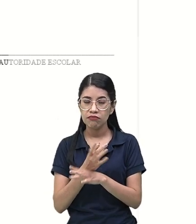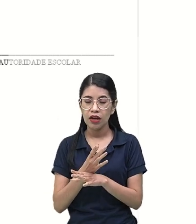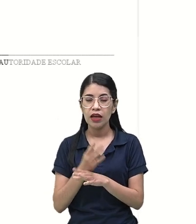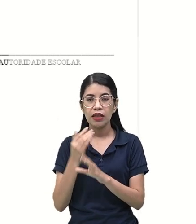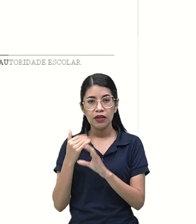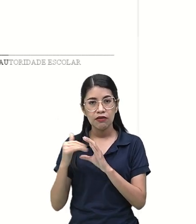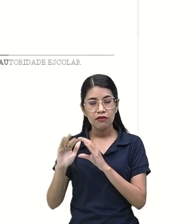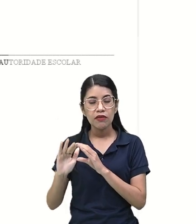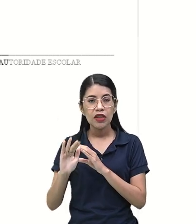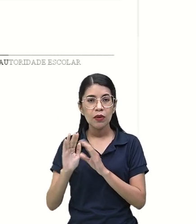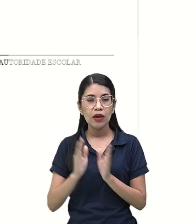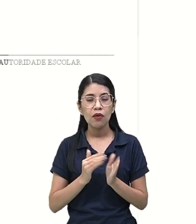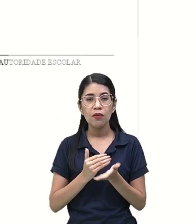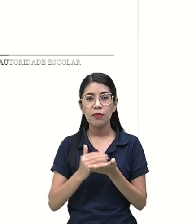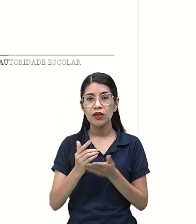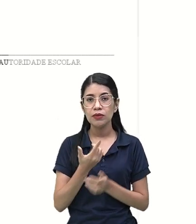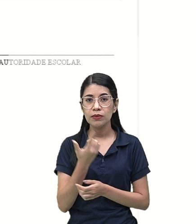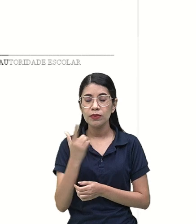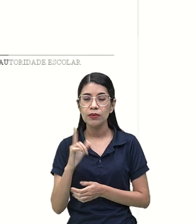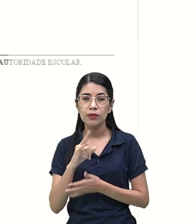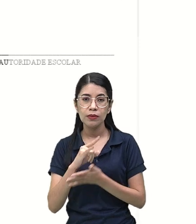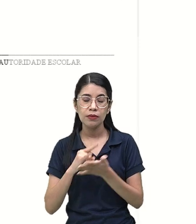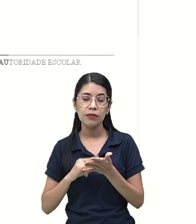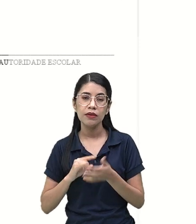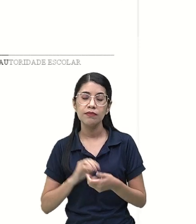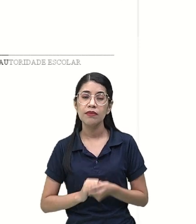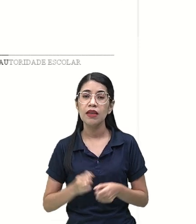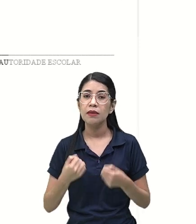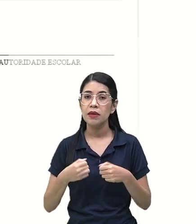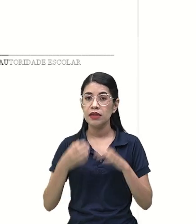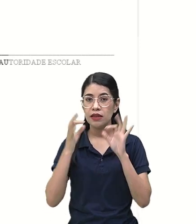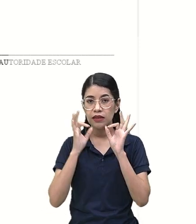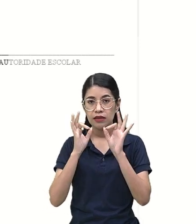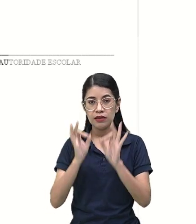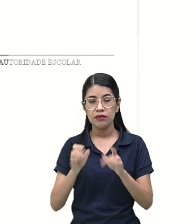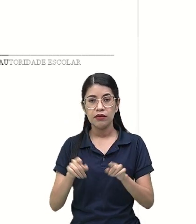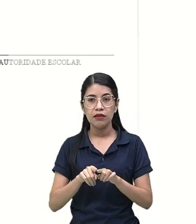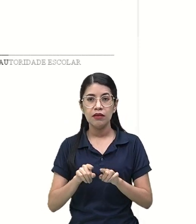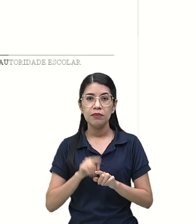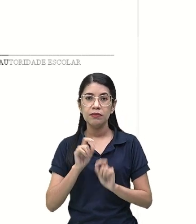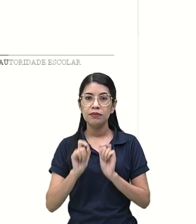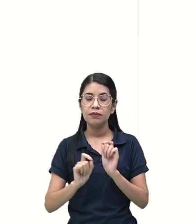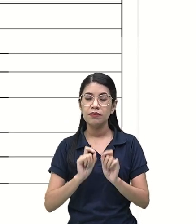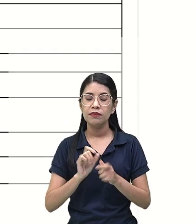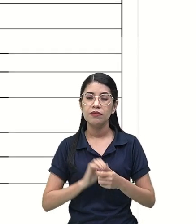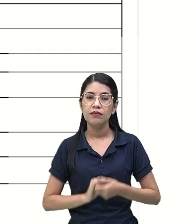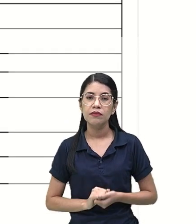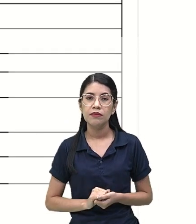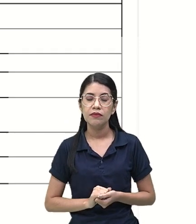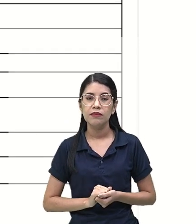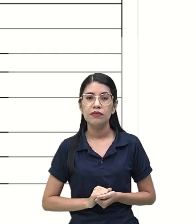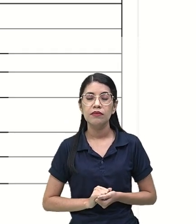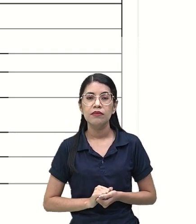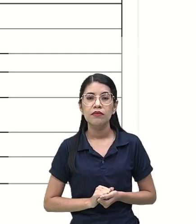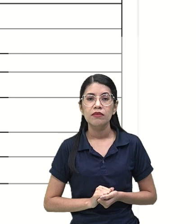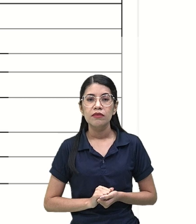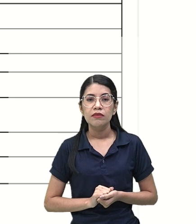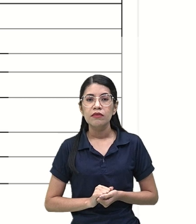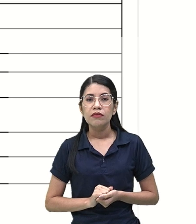para outra, tá? Outro ponto de atenção, gente, muito importante aqui. Deixa eu voltar aqui, um ponto de